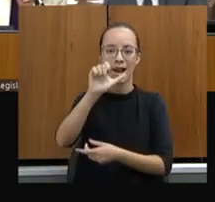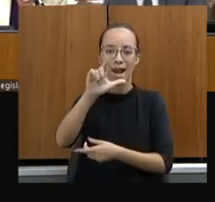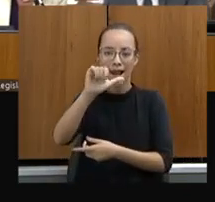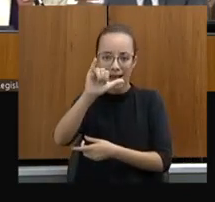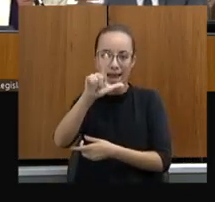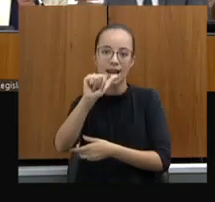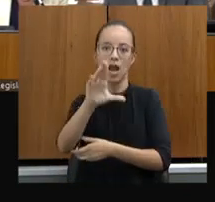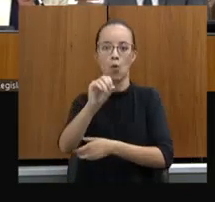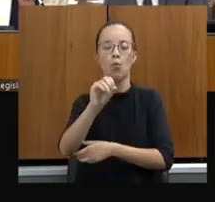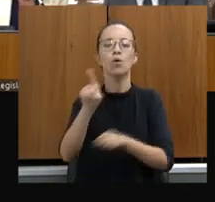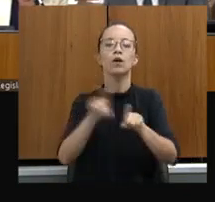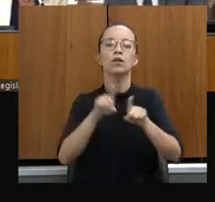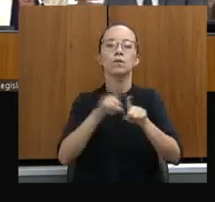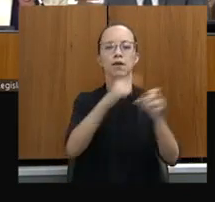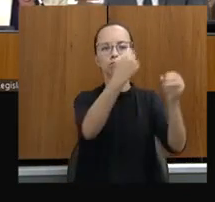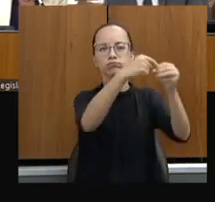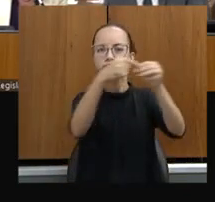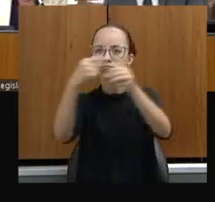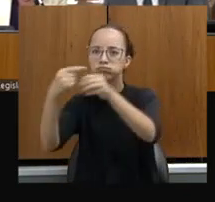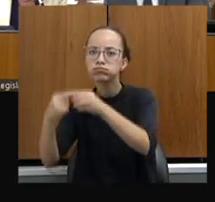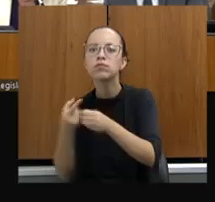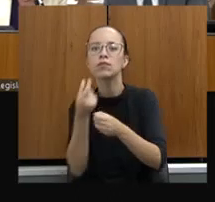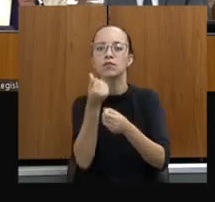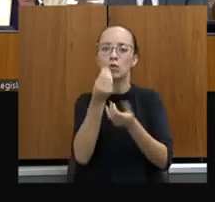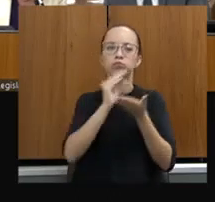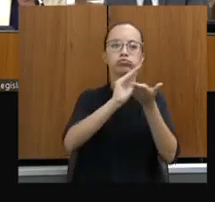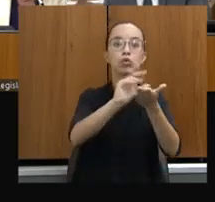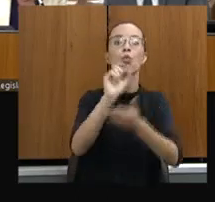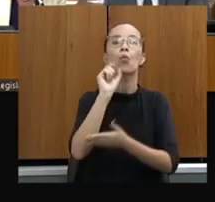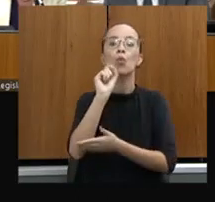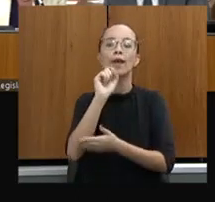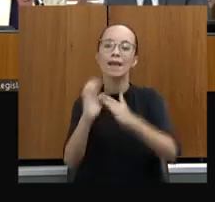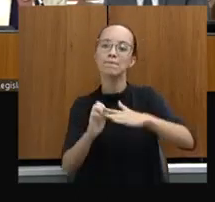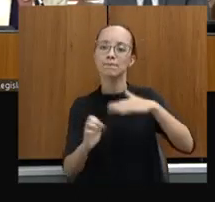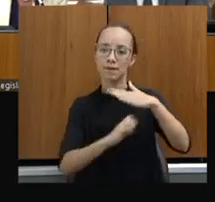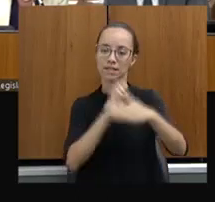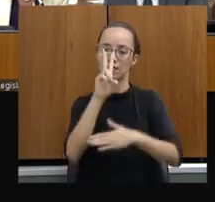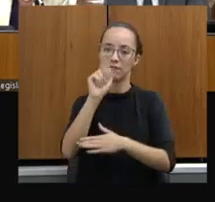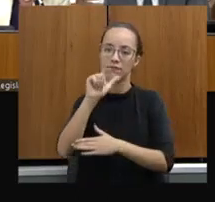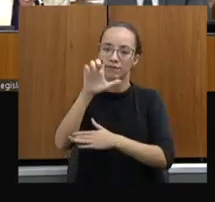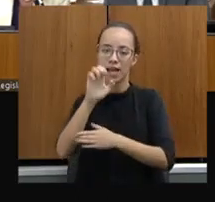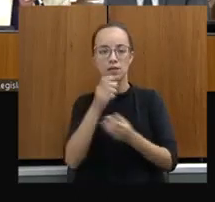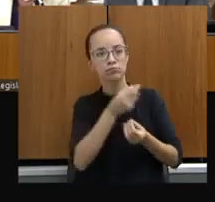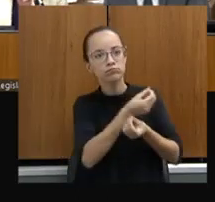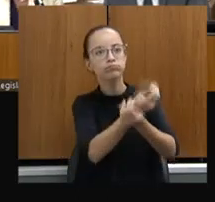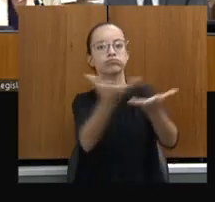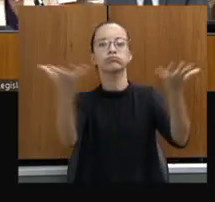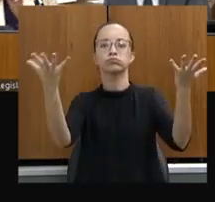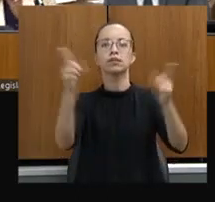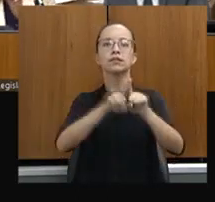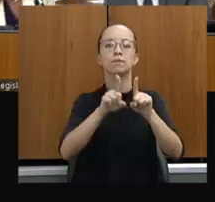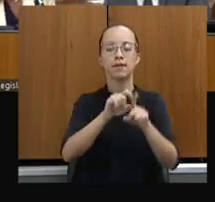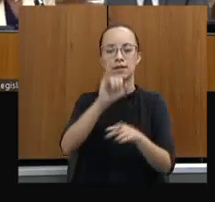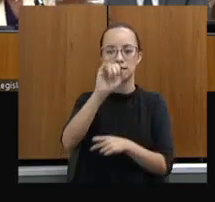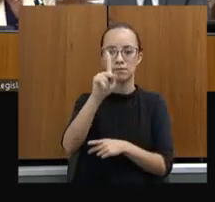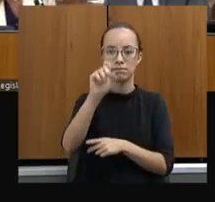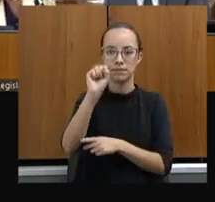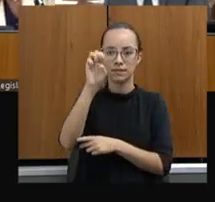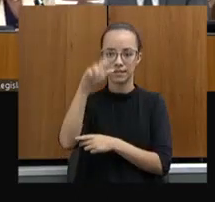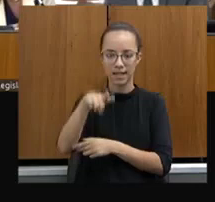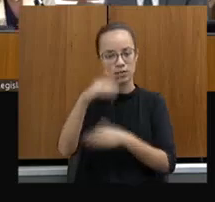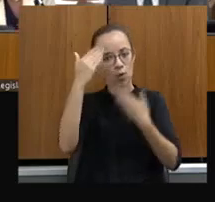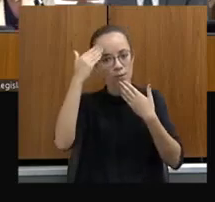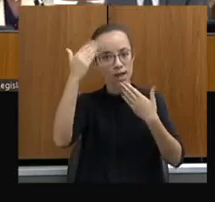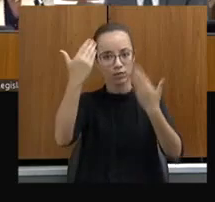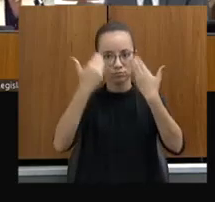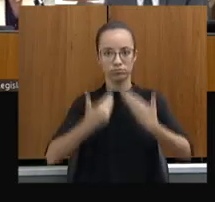ainda repasse aos municípios os recursos da Vale e quitamos 300 milhões de dívida com IPSEMG Muito obrigado